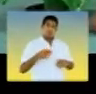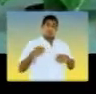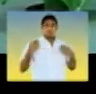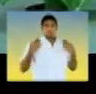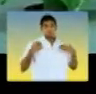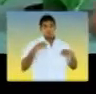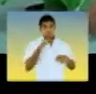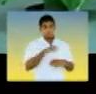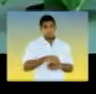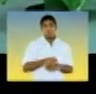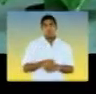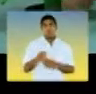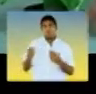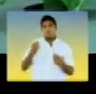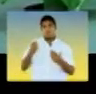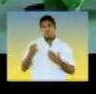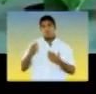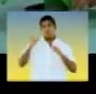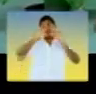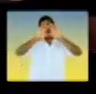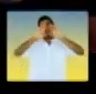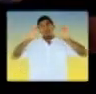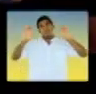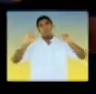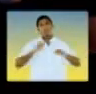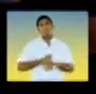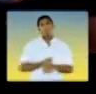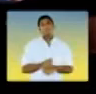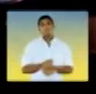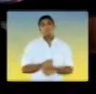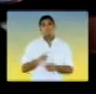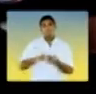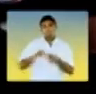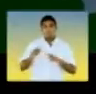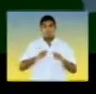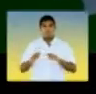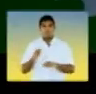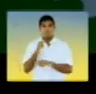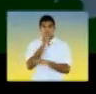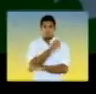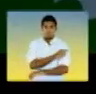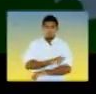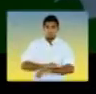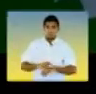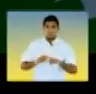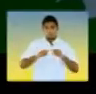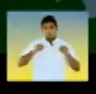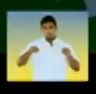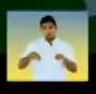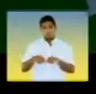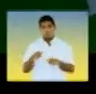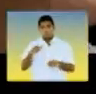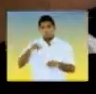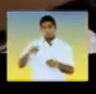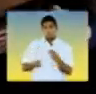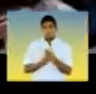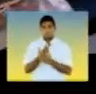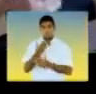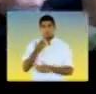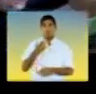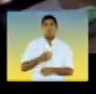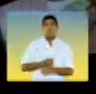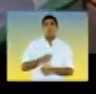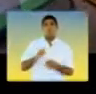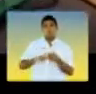eles. É como ser um pedaço do céu para eles. Além das atividades educativas, o Espaço Vida, criado por Elias Lira, possui também